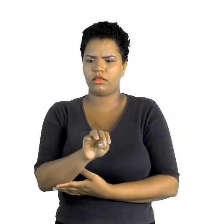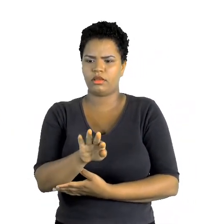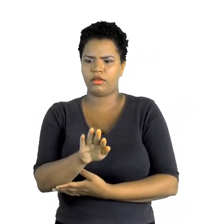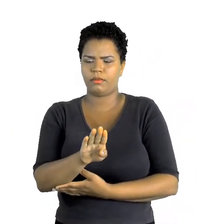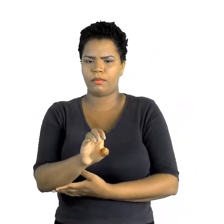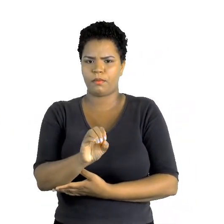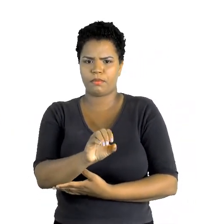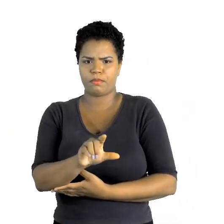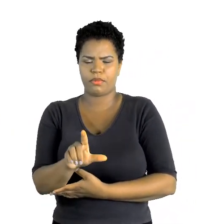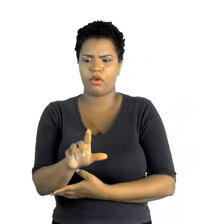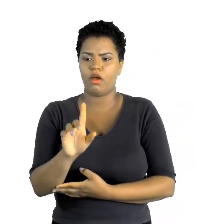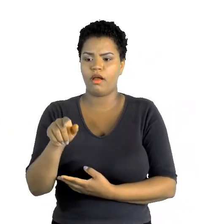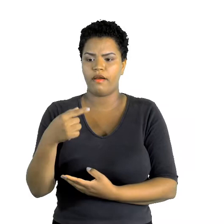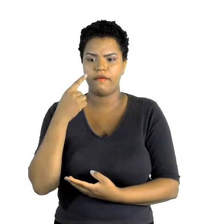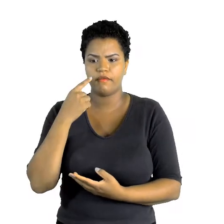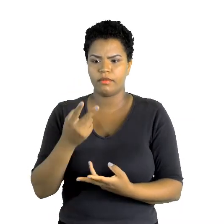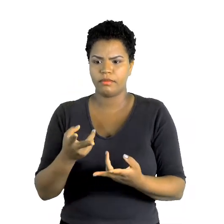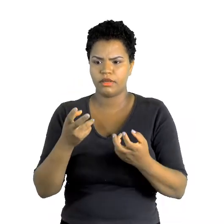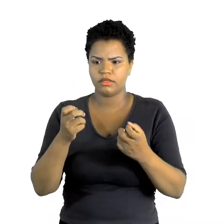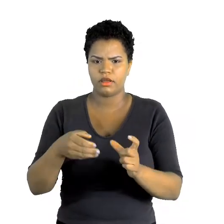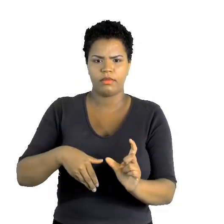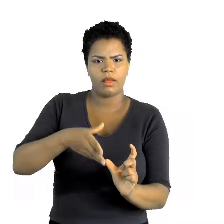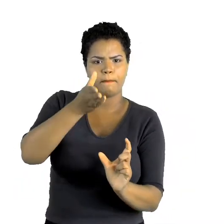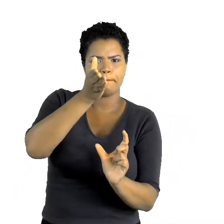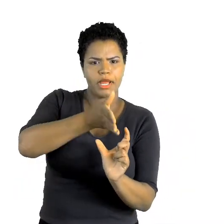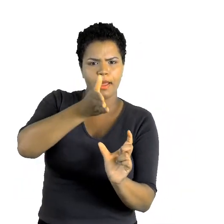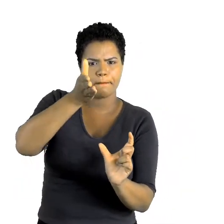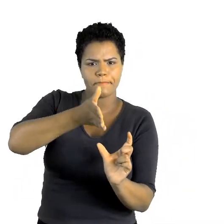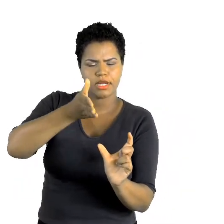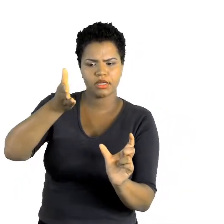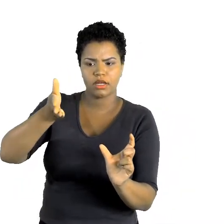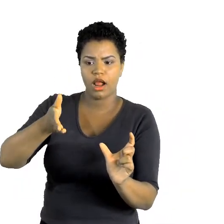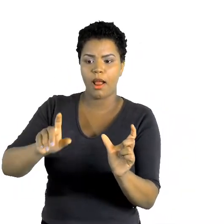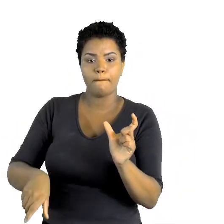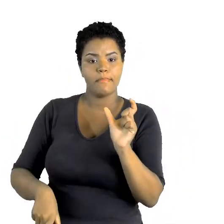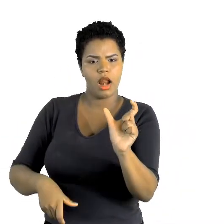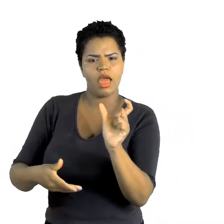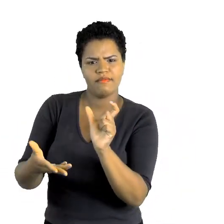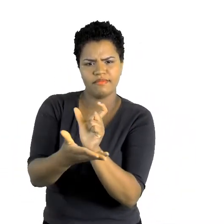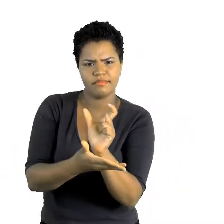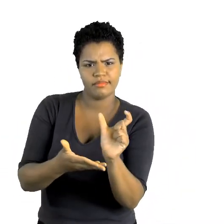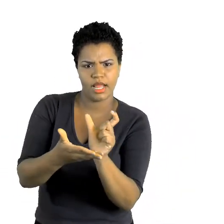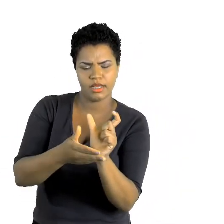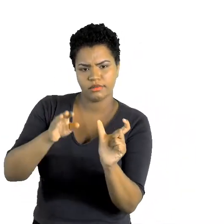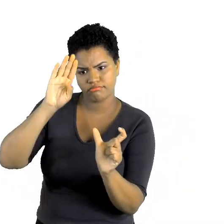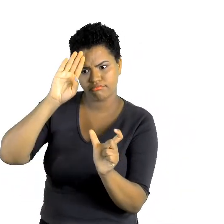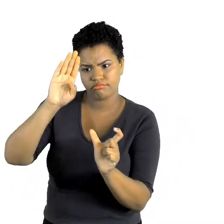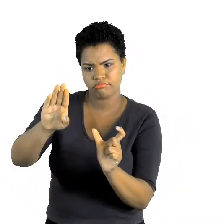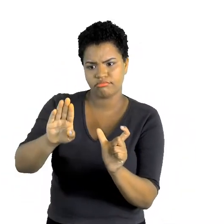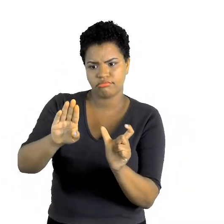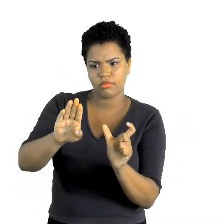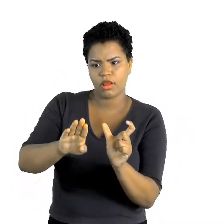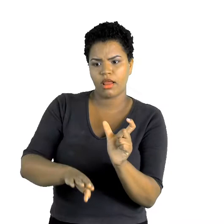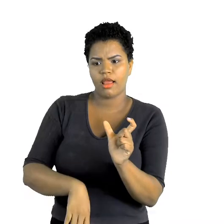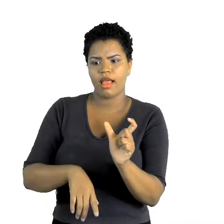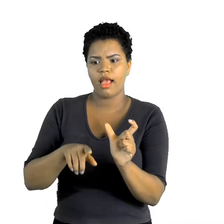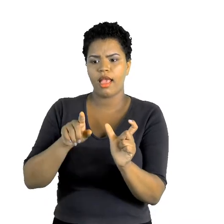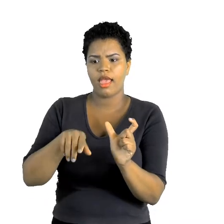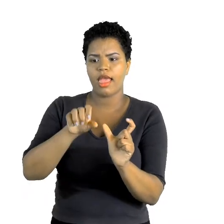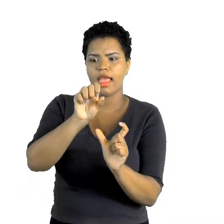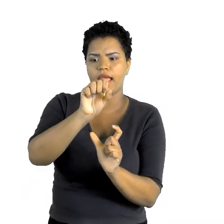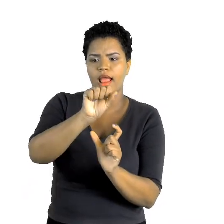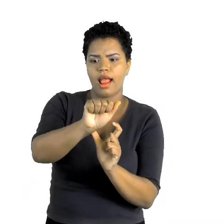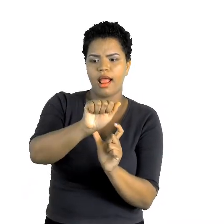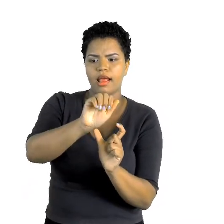os termos estão separados. A nossa palavra raiz, a palavra central, que é o root word, é accept, que